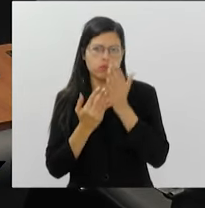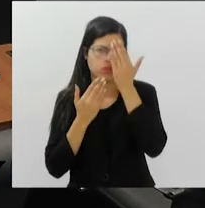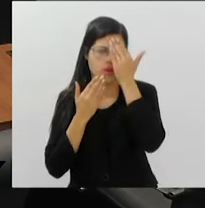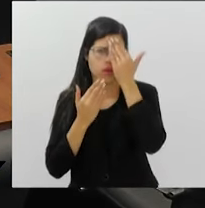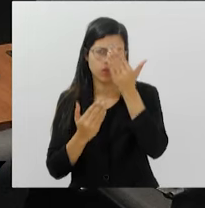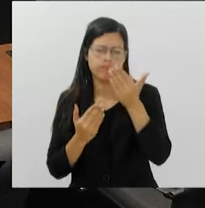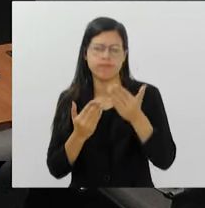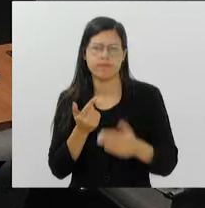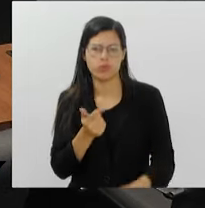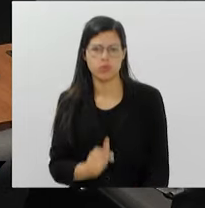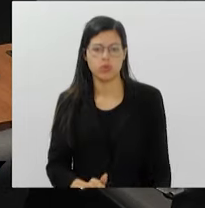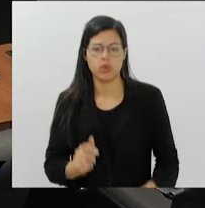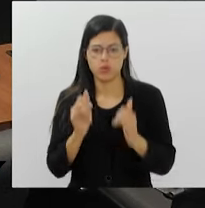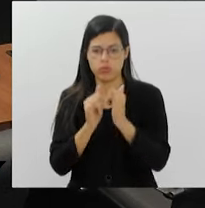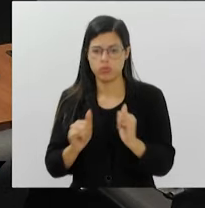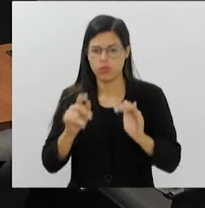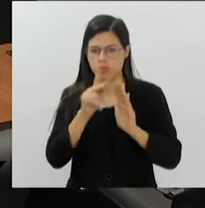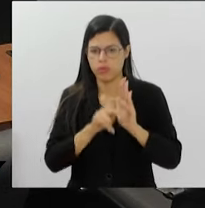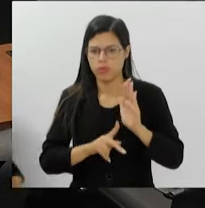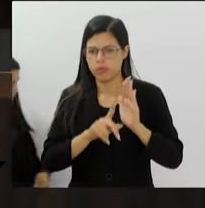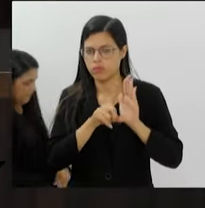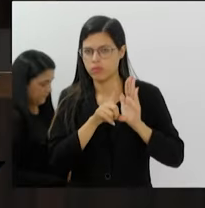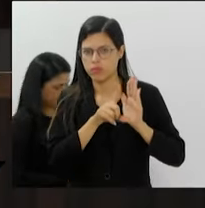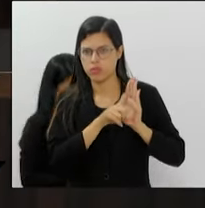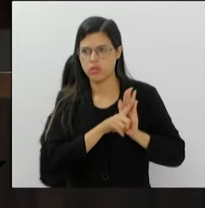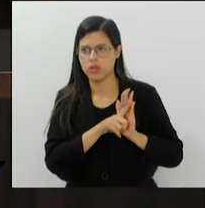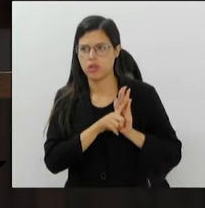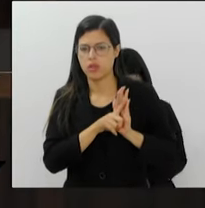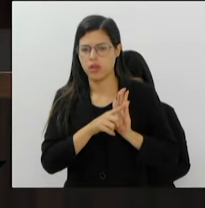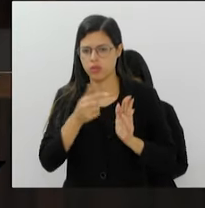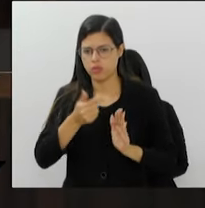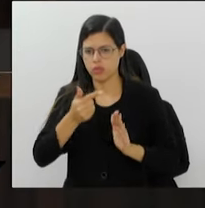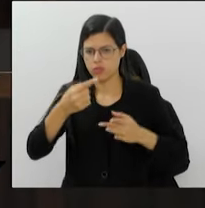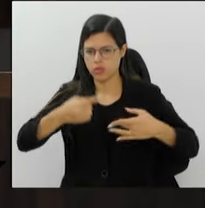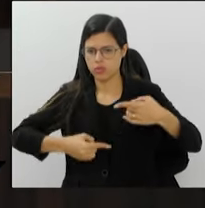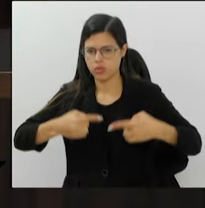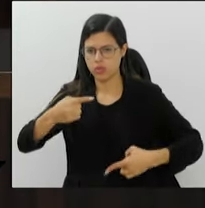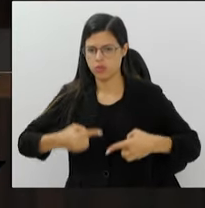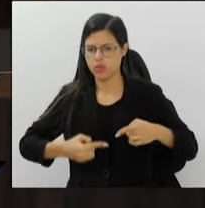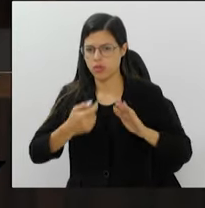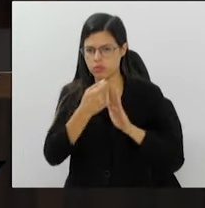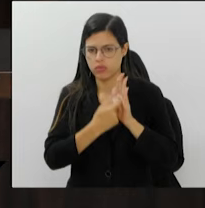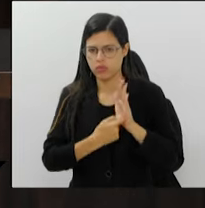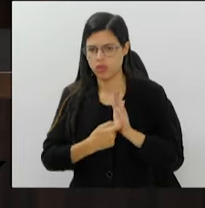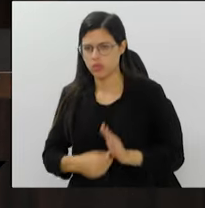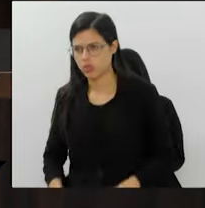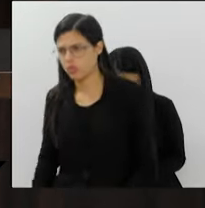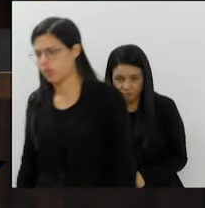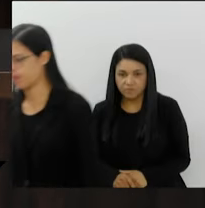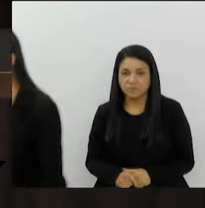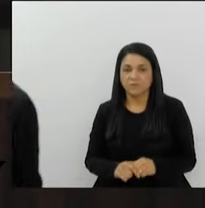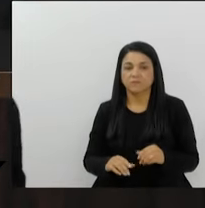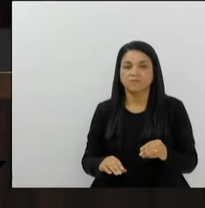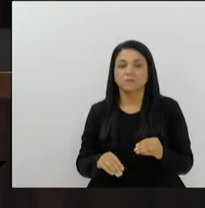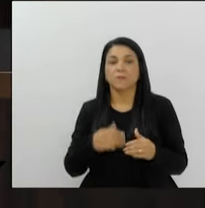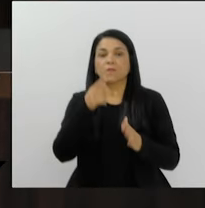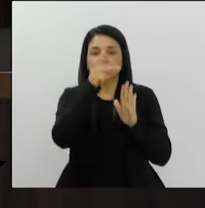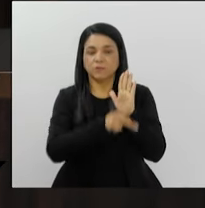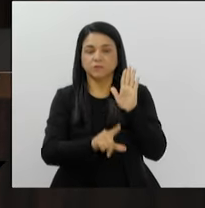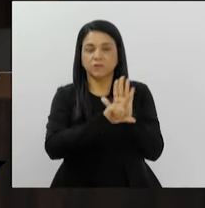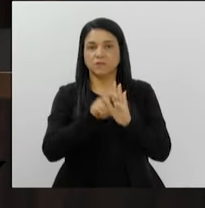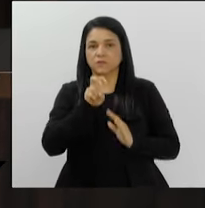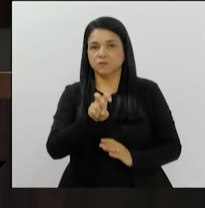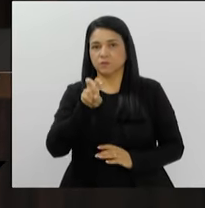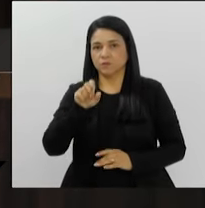mais uma vez. Anuncio, em tramitação ordinária, em segunda discussão, redação do vencido, assim emendada, projeto de lei